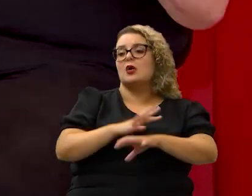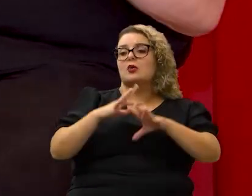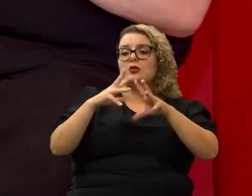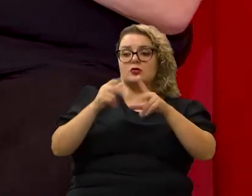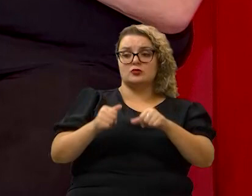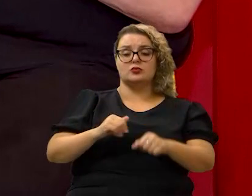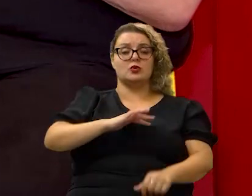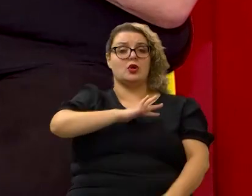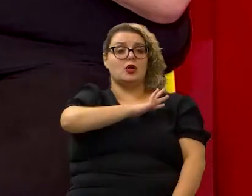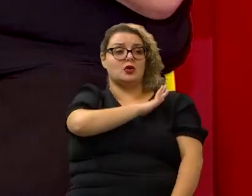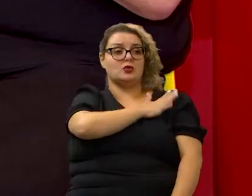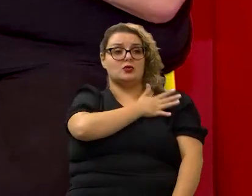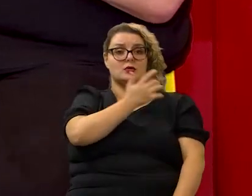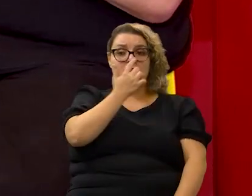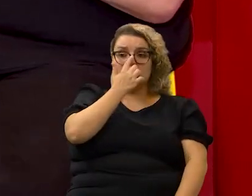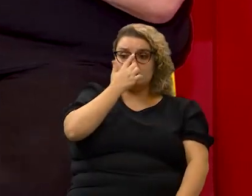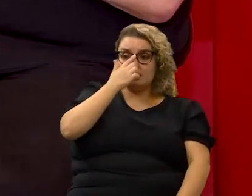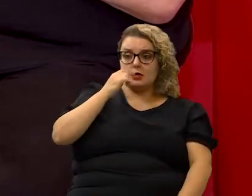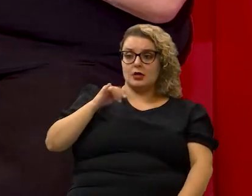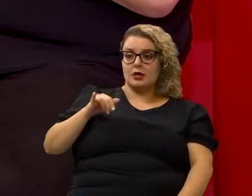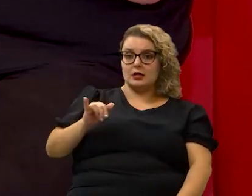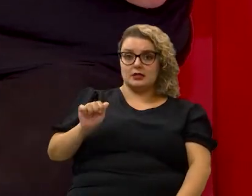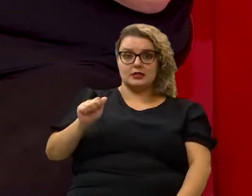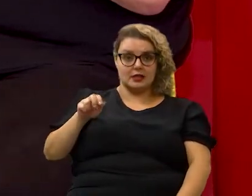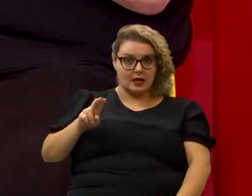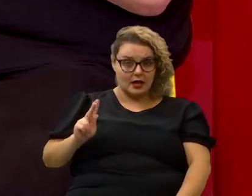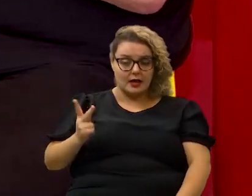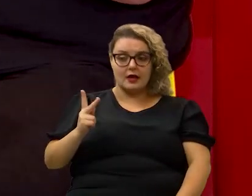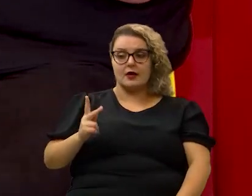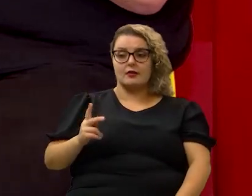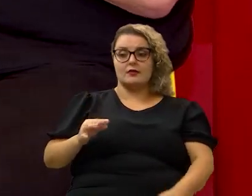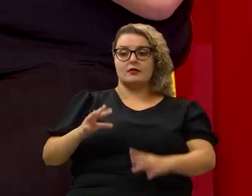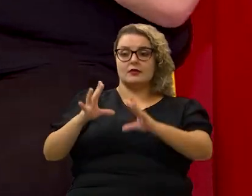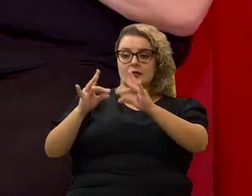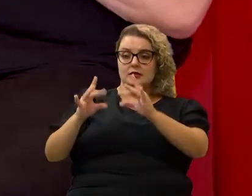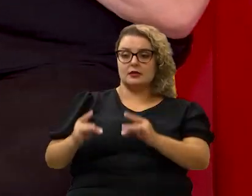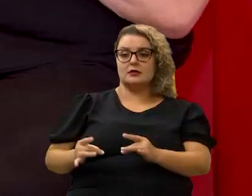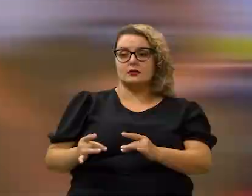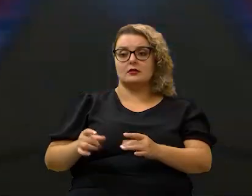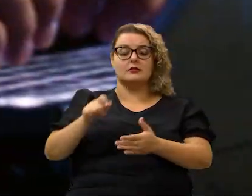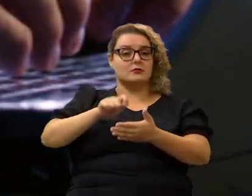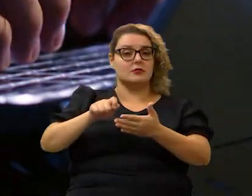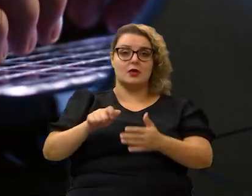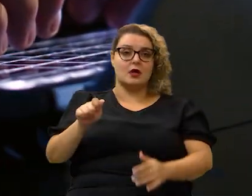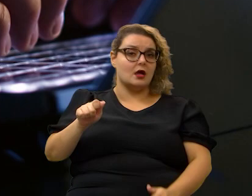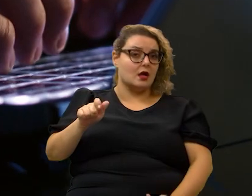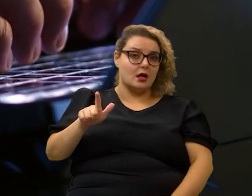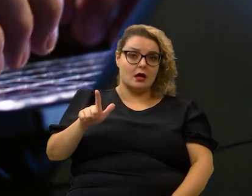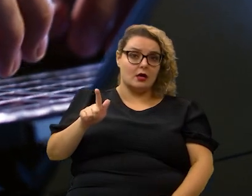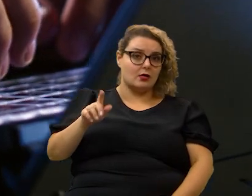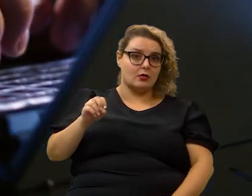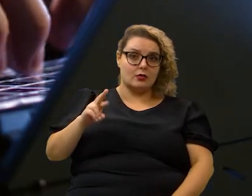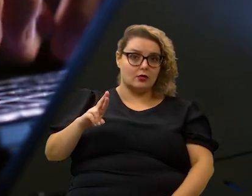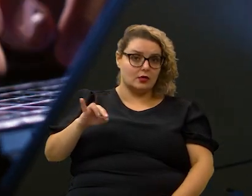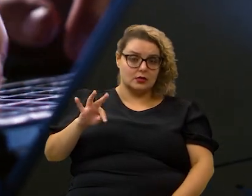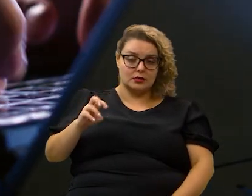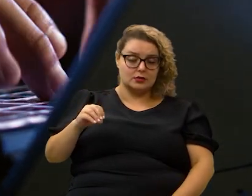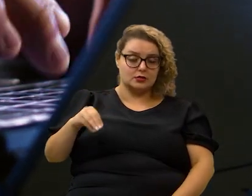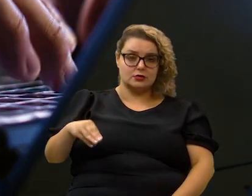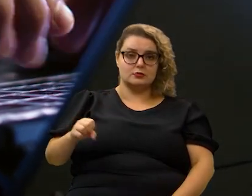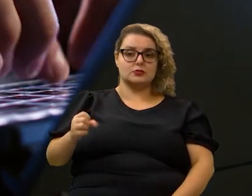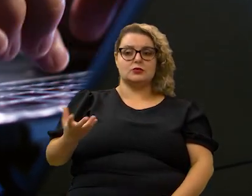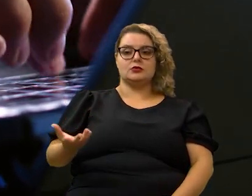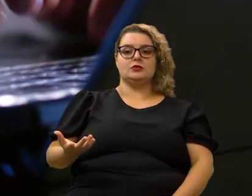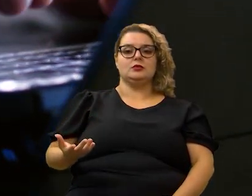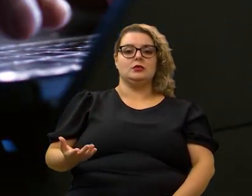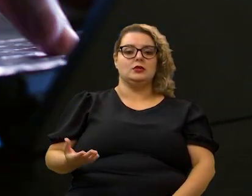os preconceitos, a IA vai acabar filtrando as informações a partir daqueles algoritmos que eu coloquei. Então,